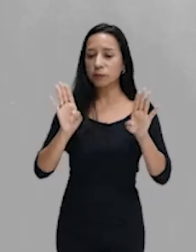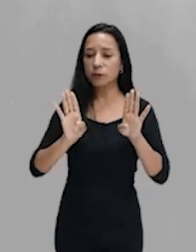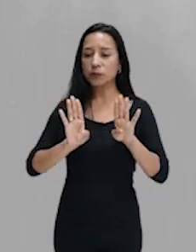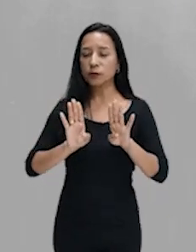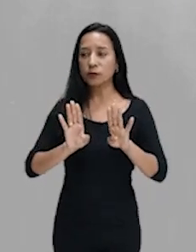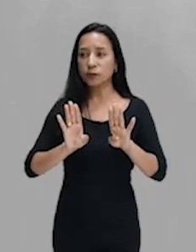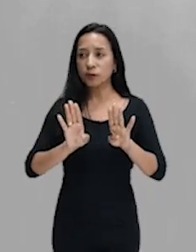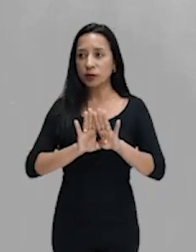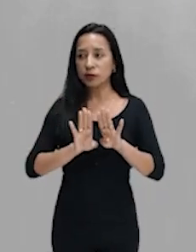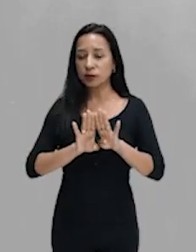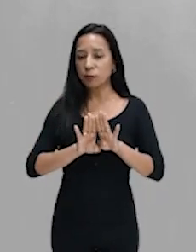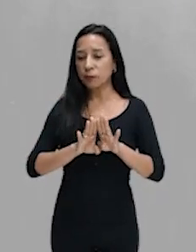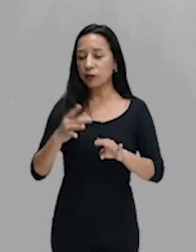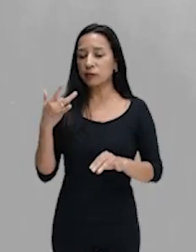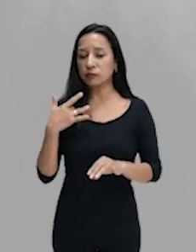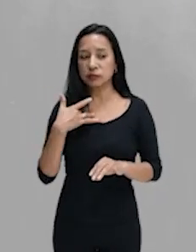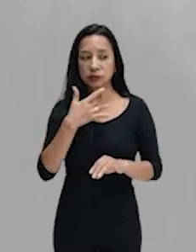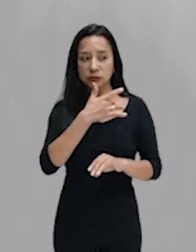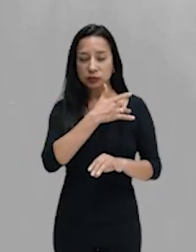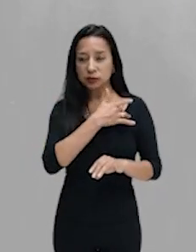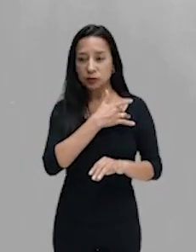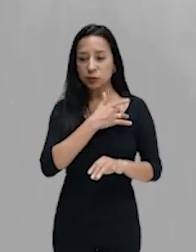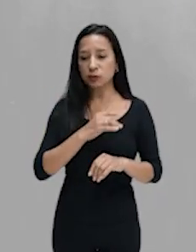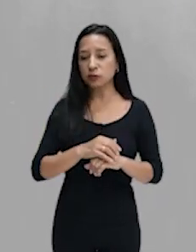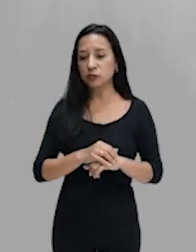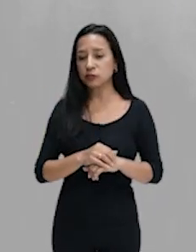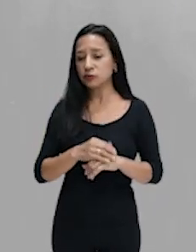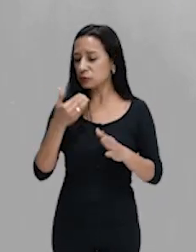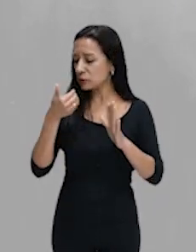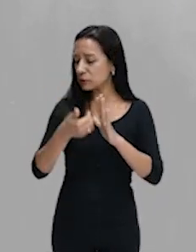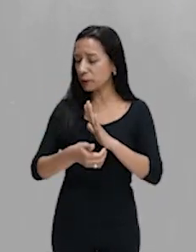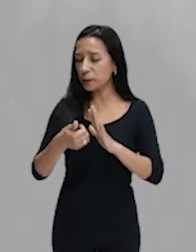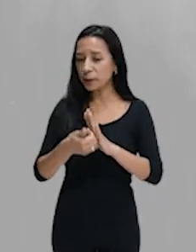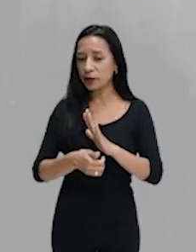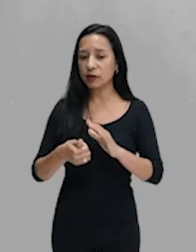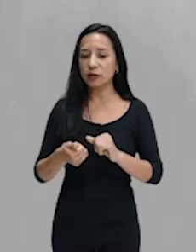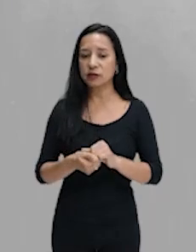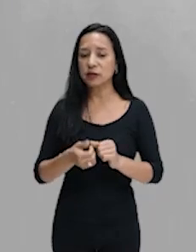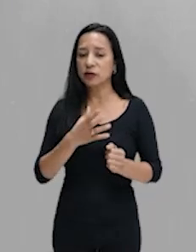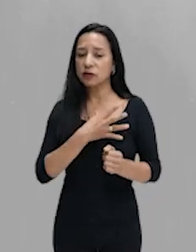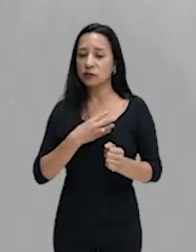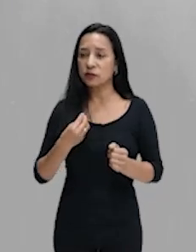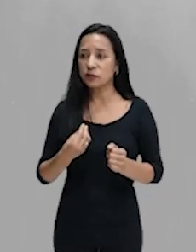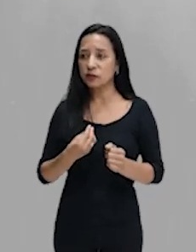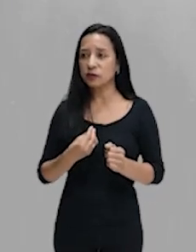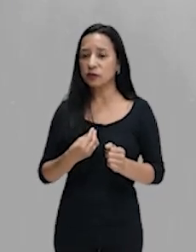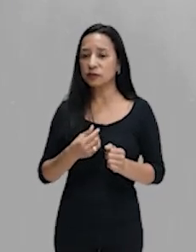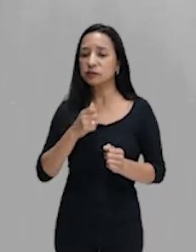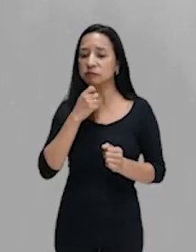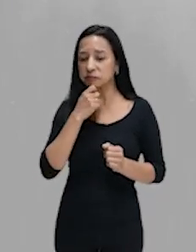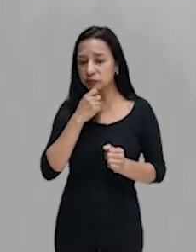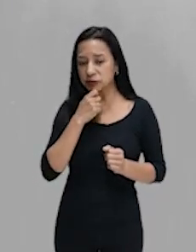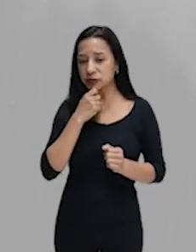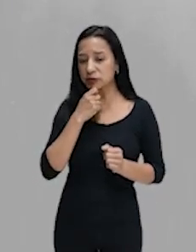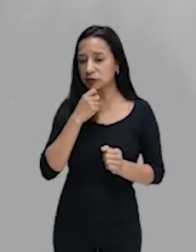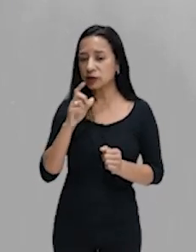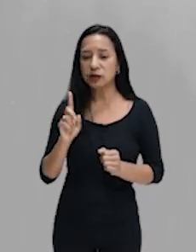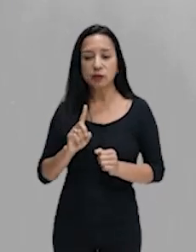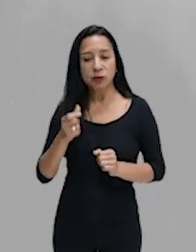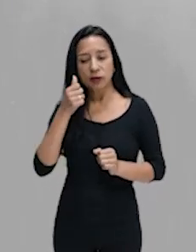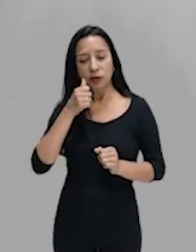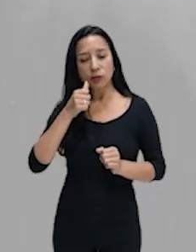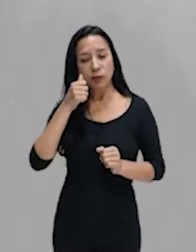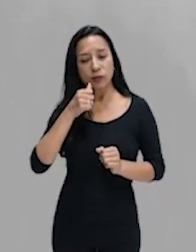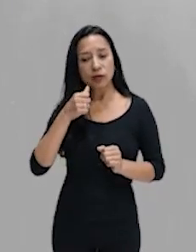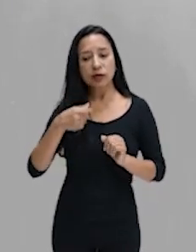que representava a infelicidade sem estar vinculado a uma força de vontade de viver que